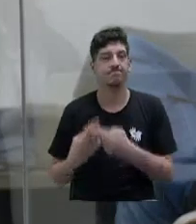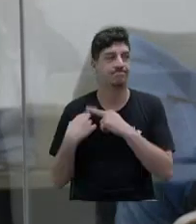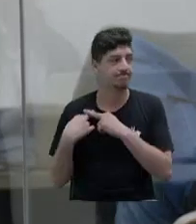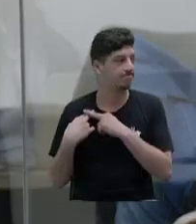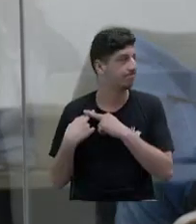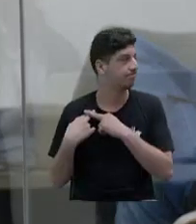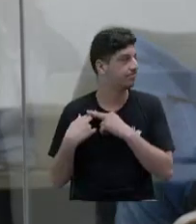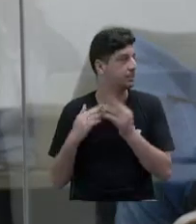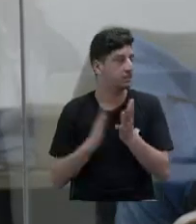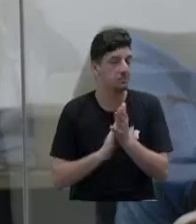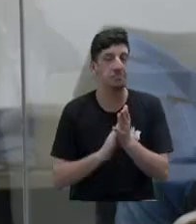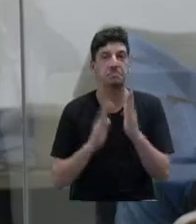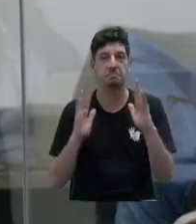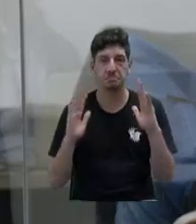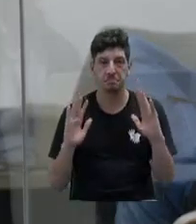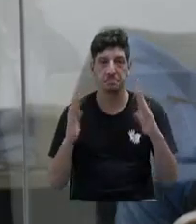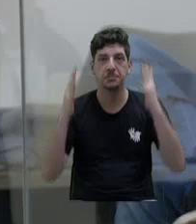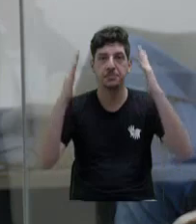de parabenizar